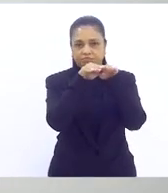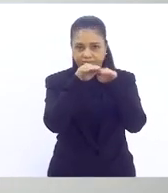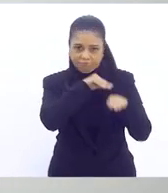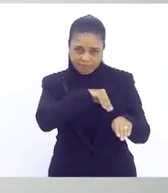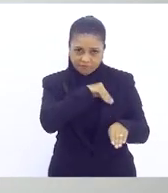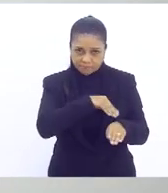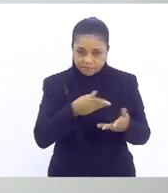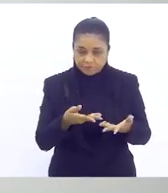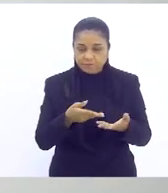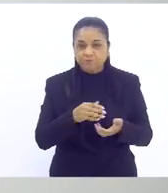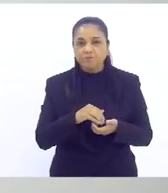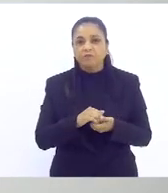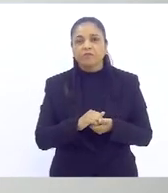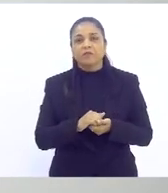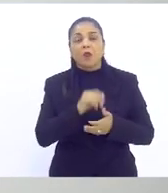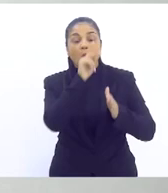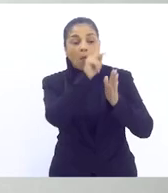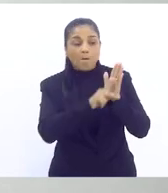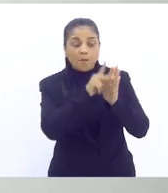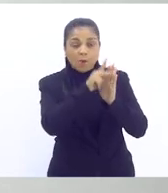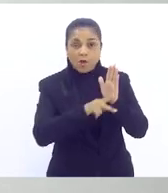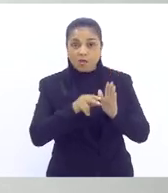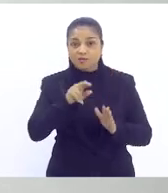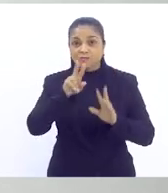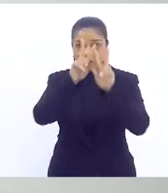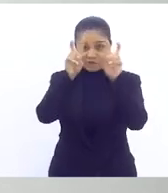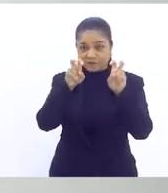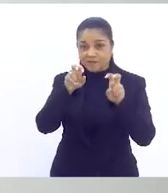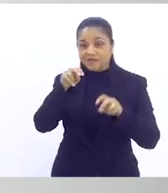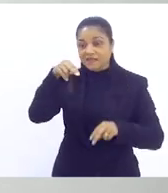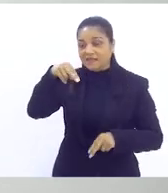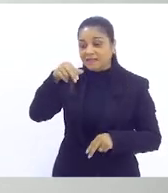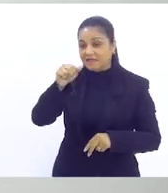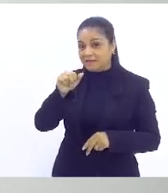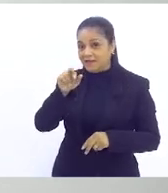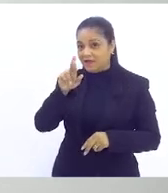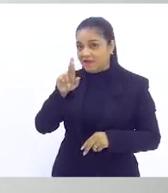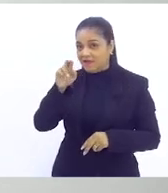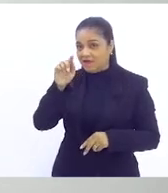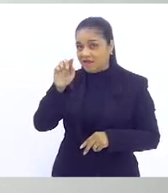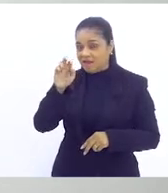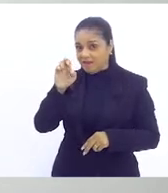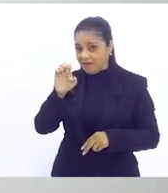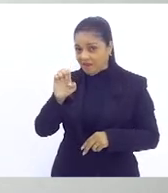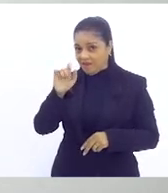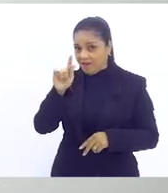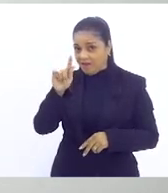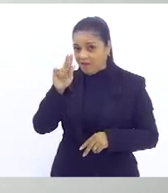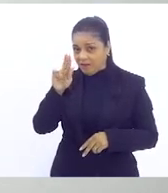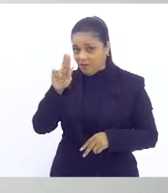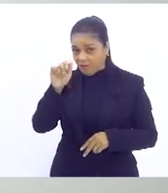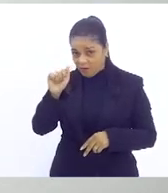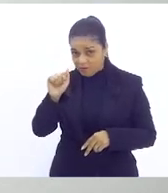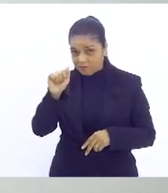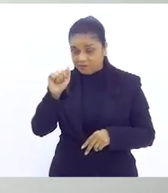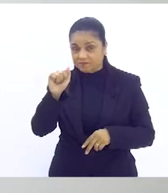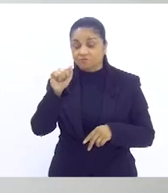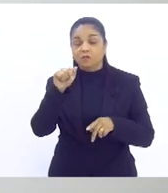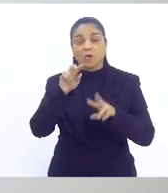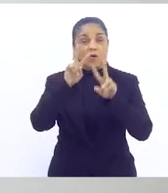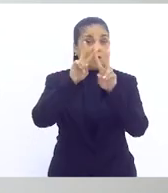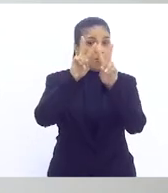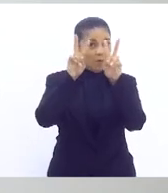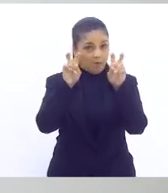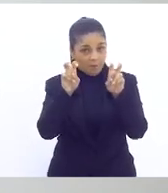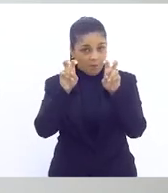deixa eu ver aqui ah sobre o projeto na régua né citado pelo Deputado Luiz Paulo esse esse projeto na